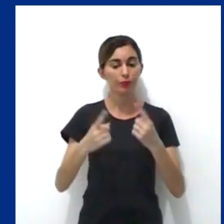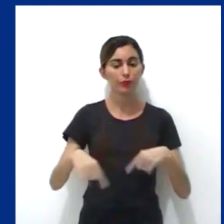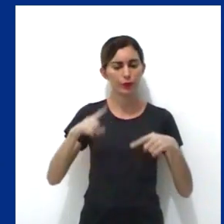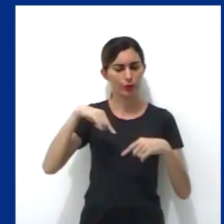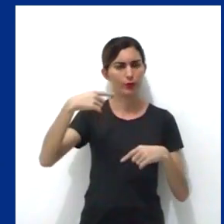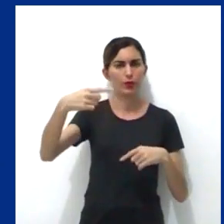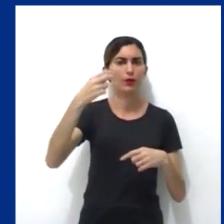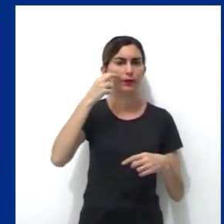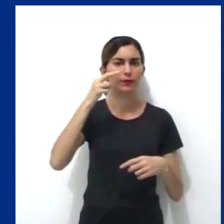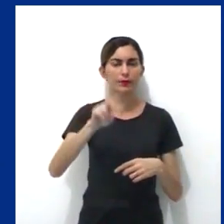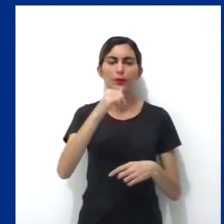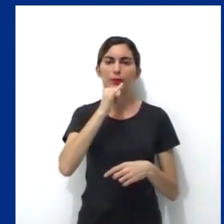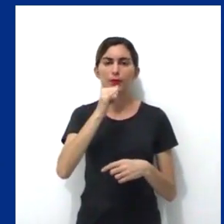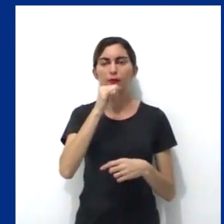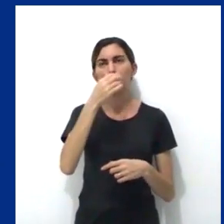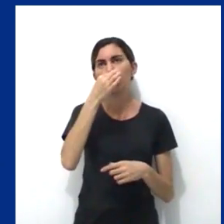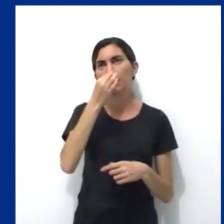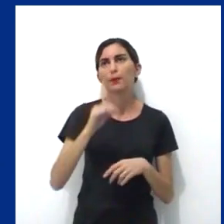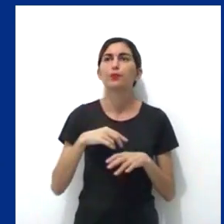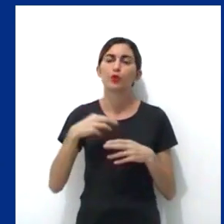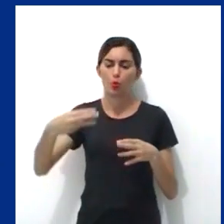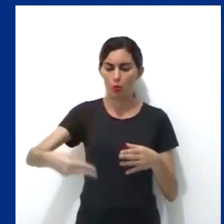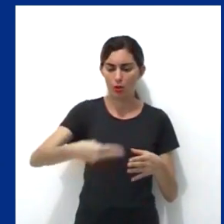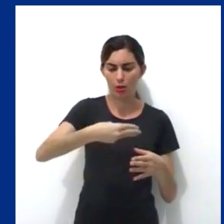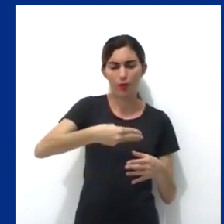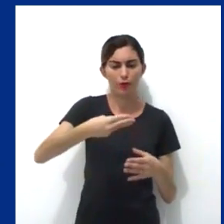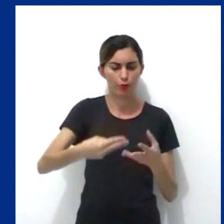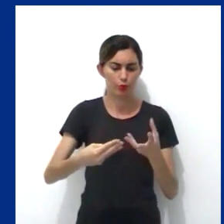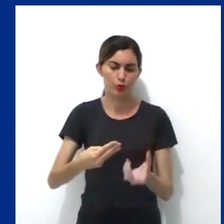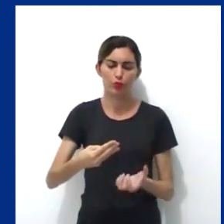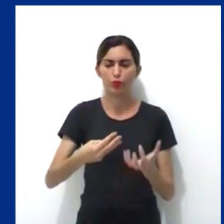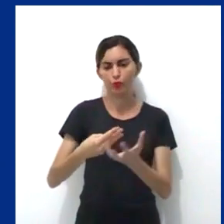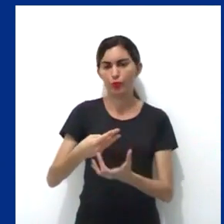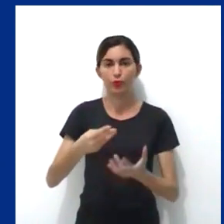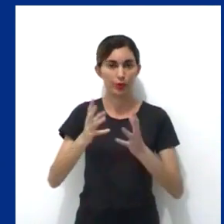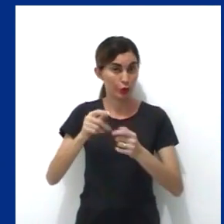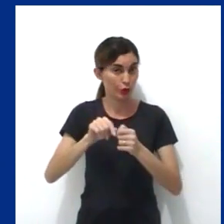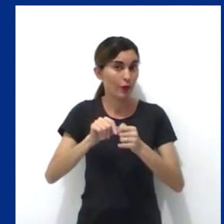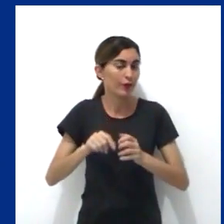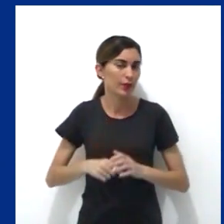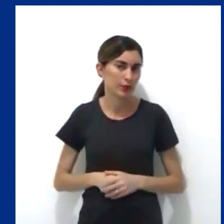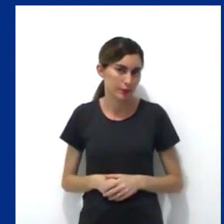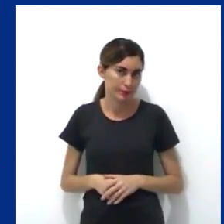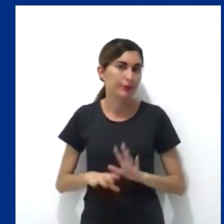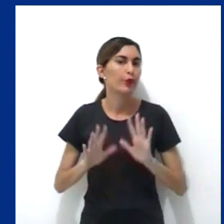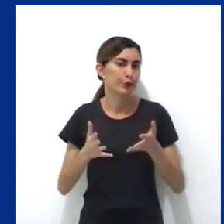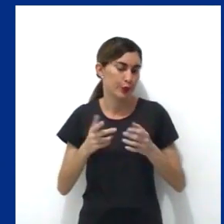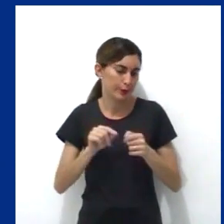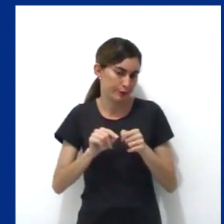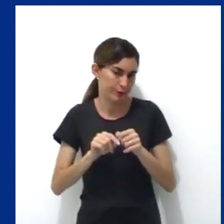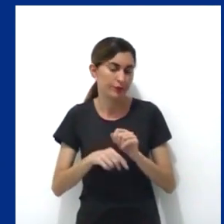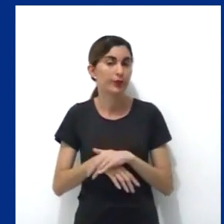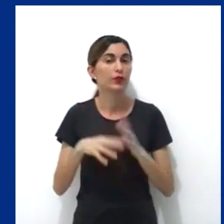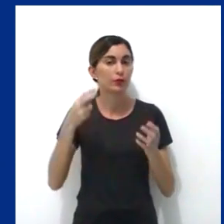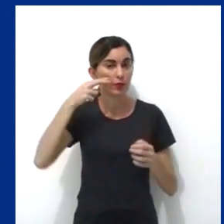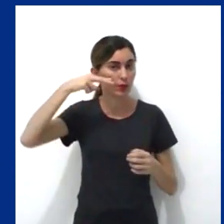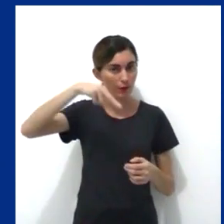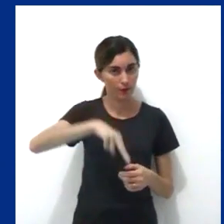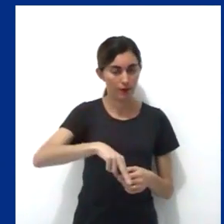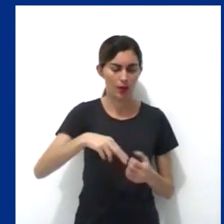nesse metal. Então, até o calor chegar na outra extremidade, vai demorar um pouquinho. Então, isso é a condução. O calor vai